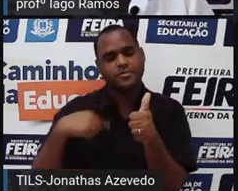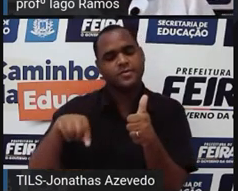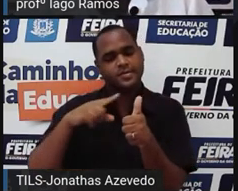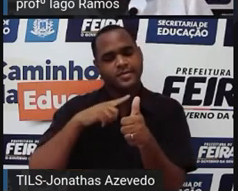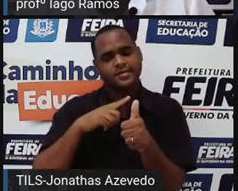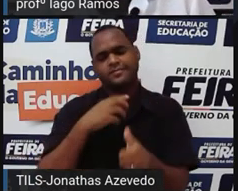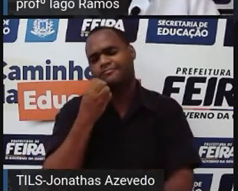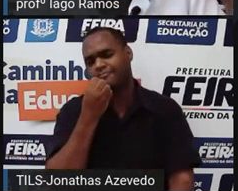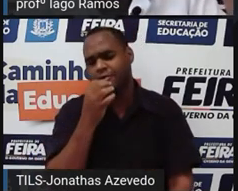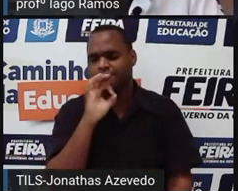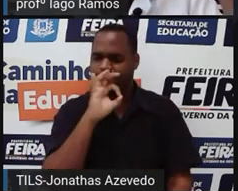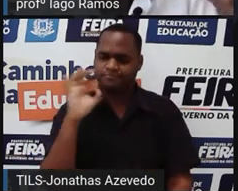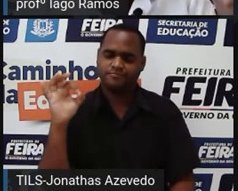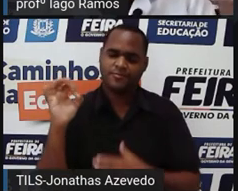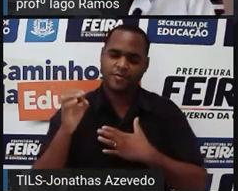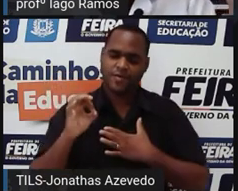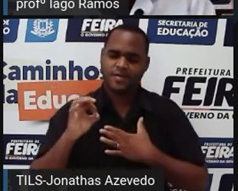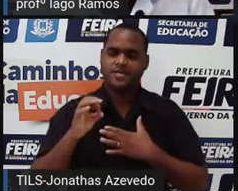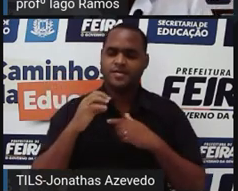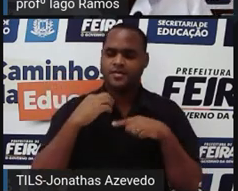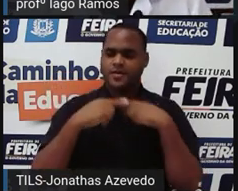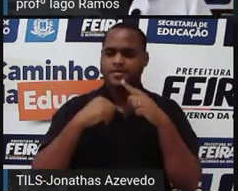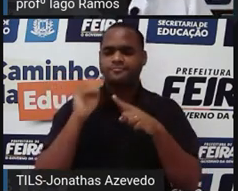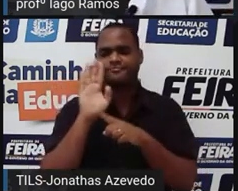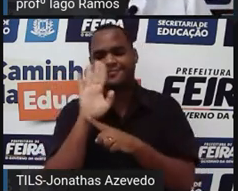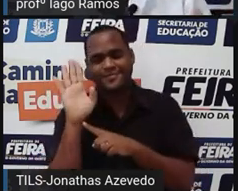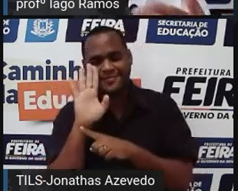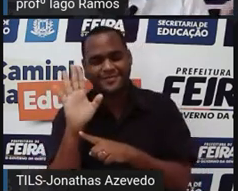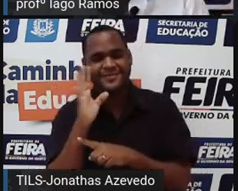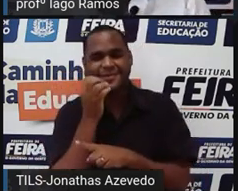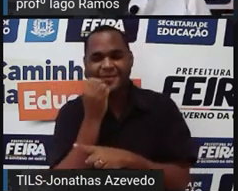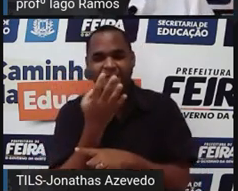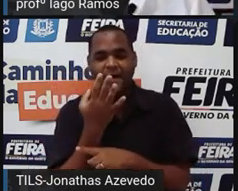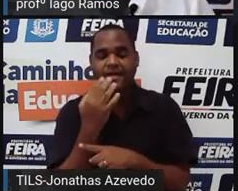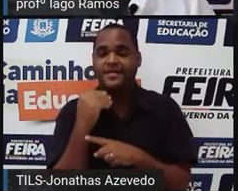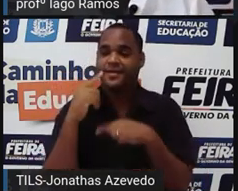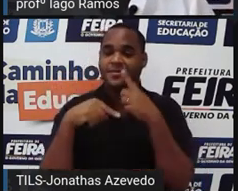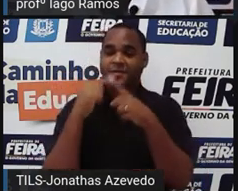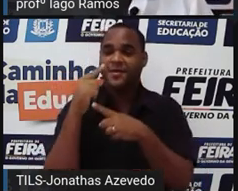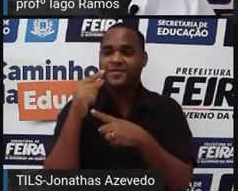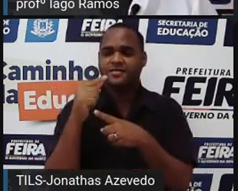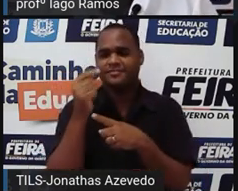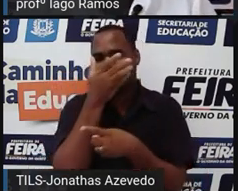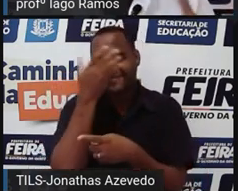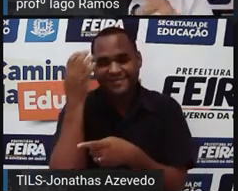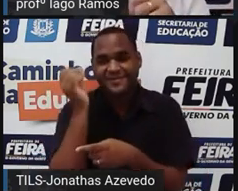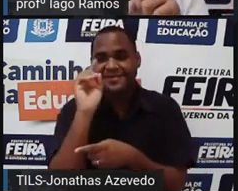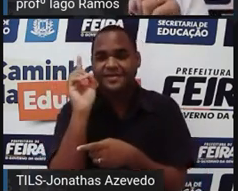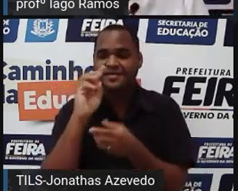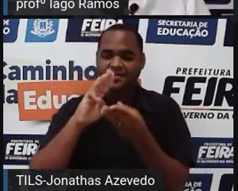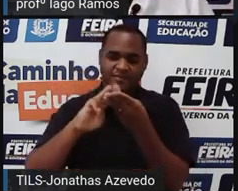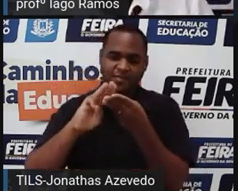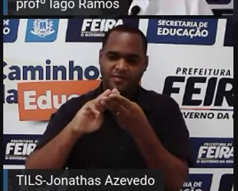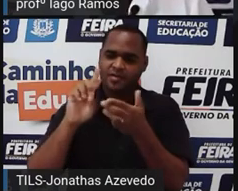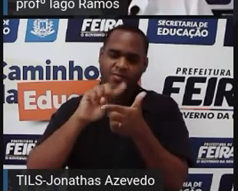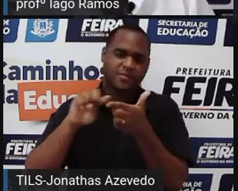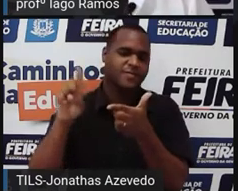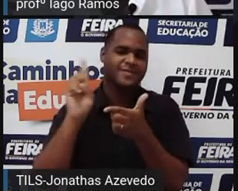curtimos bastante, mas a gente vai se despedir, certo? Até a próxima e não esquece, matemática nunca